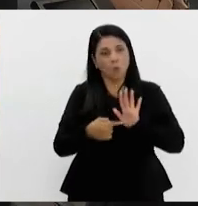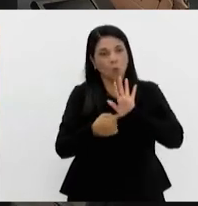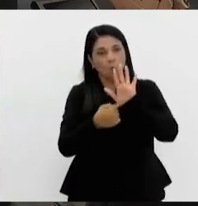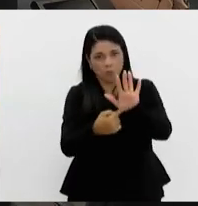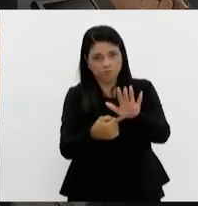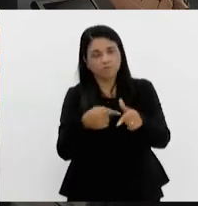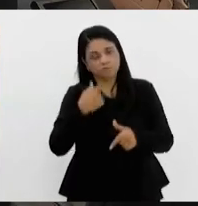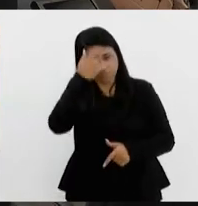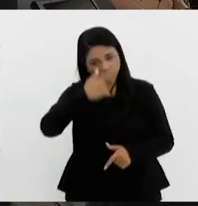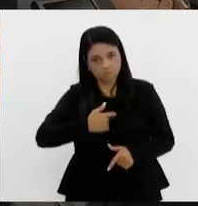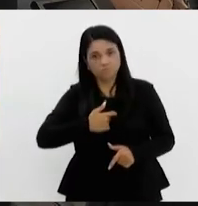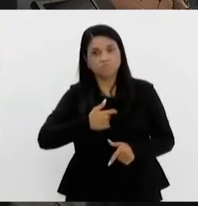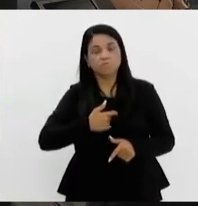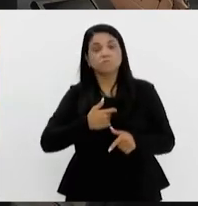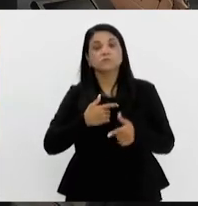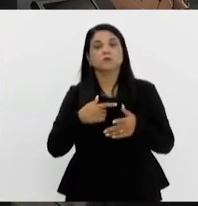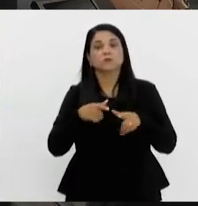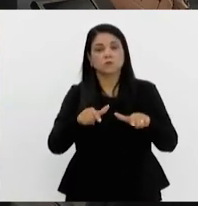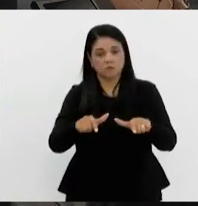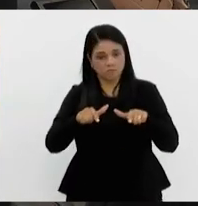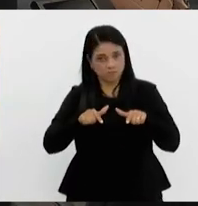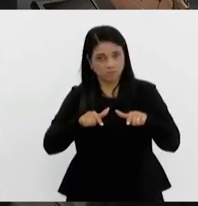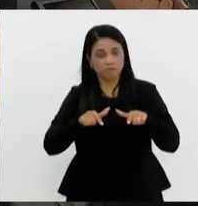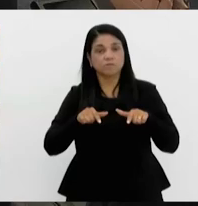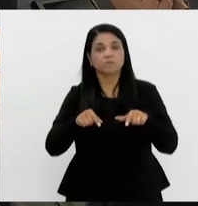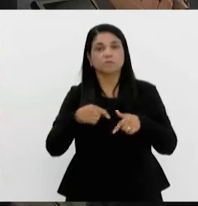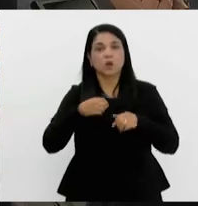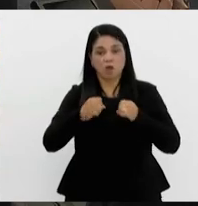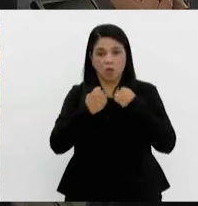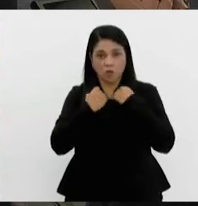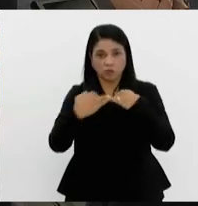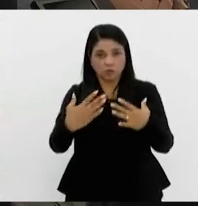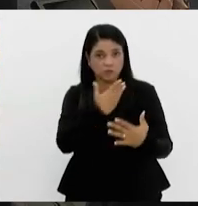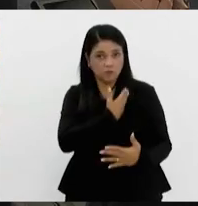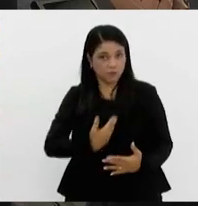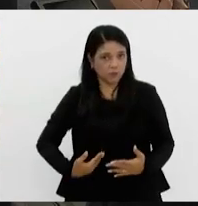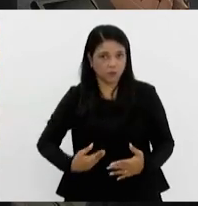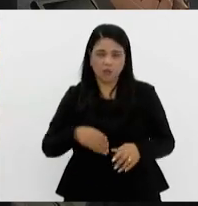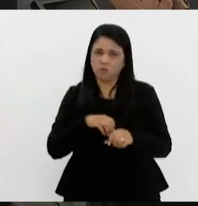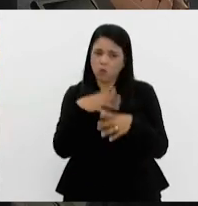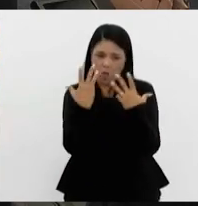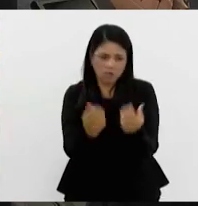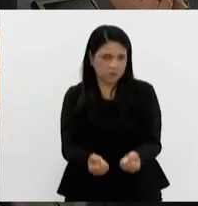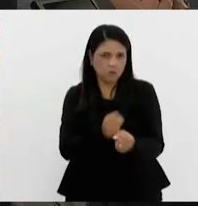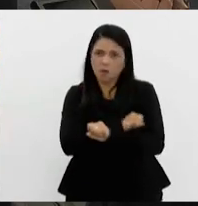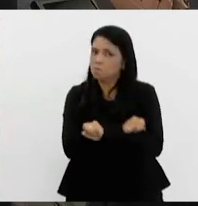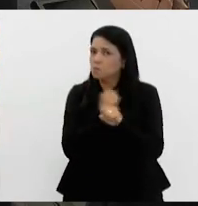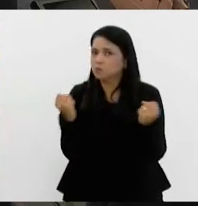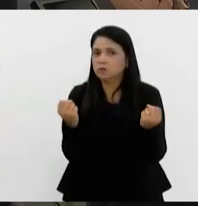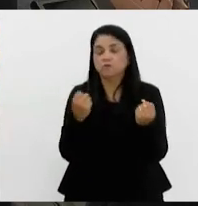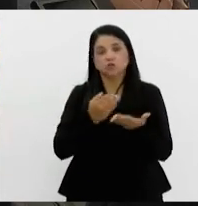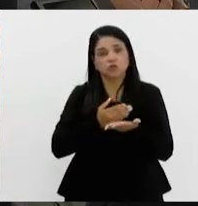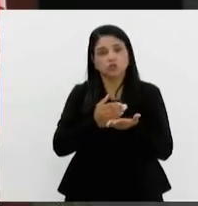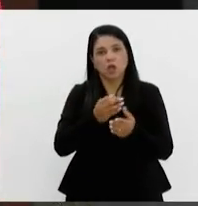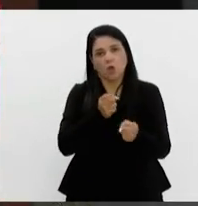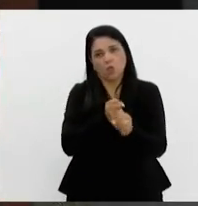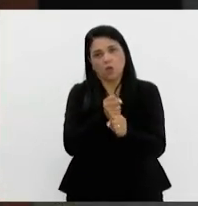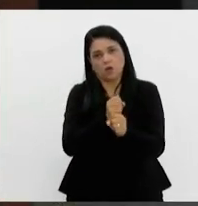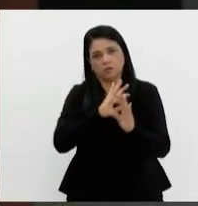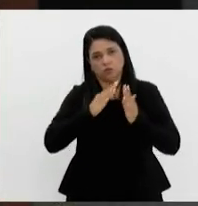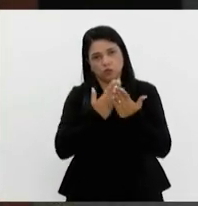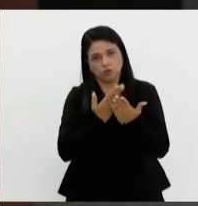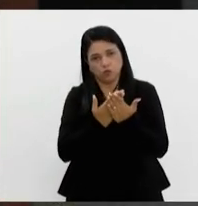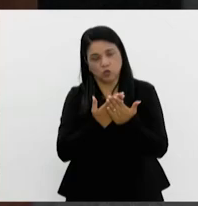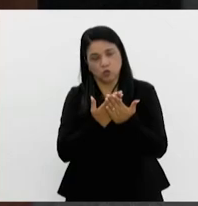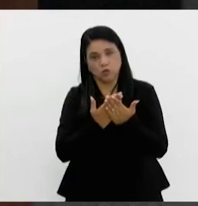um requerimento para uma audiência pública que não é possível que, já iniciado o ano letivo, os alunos